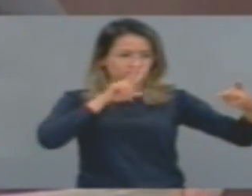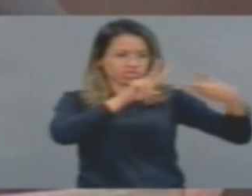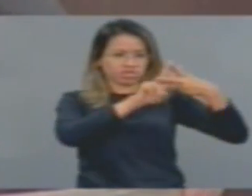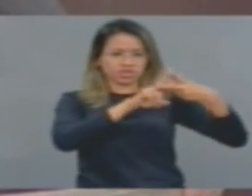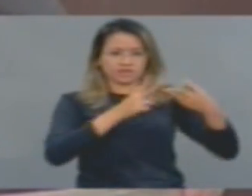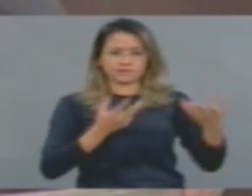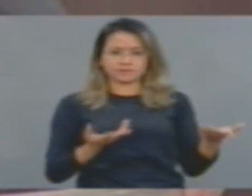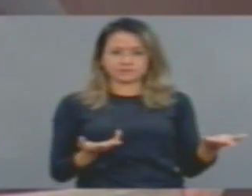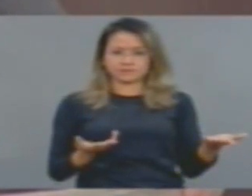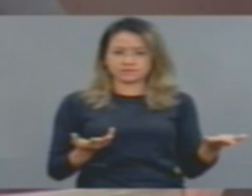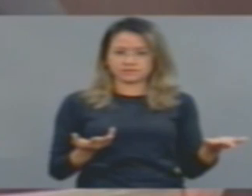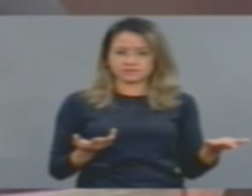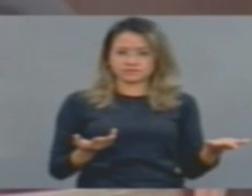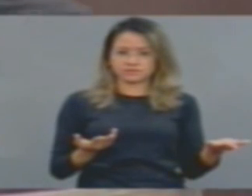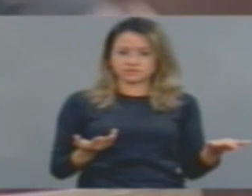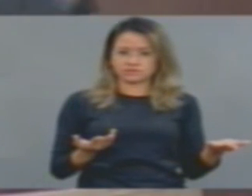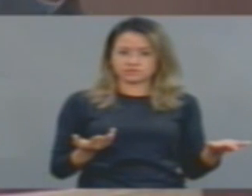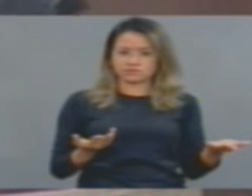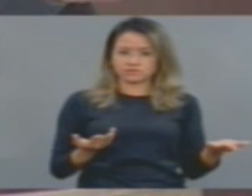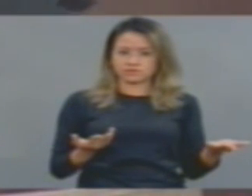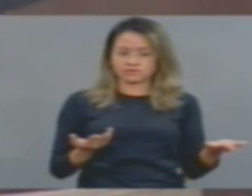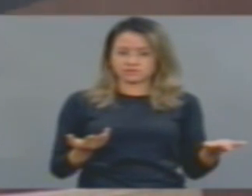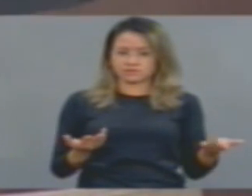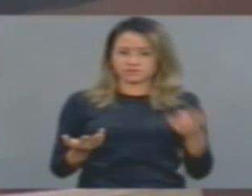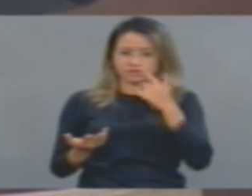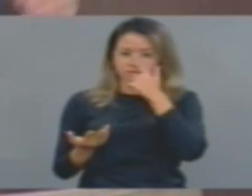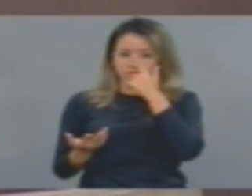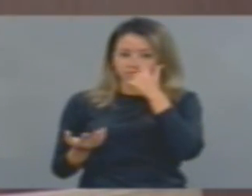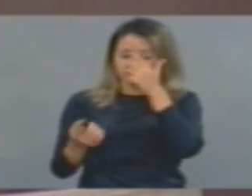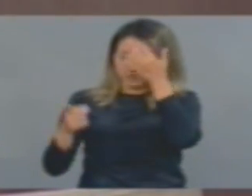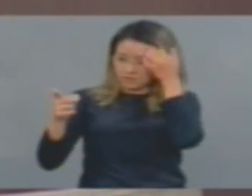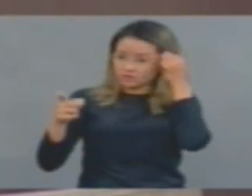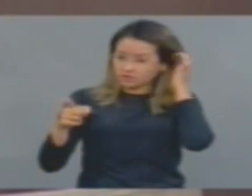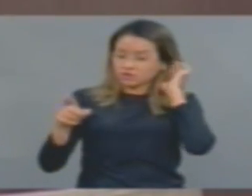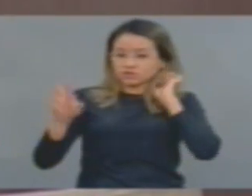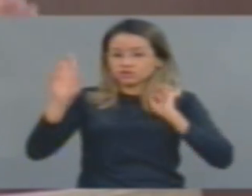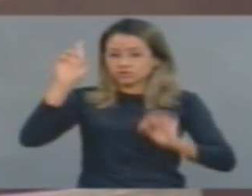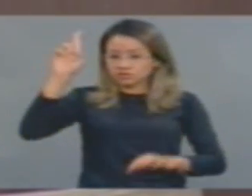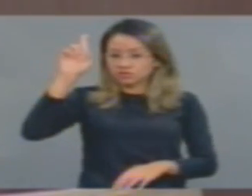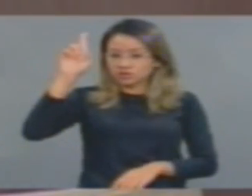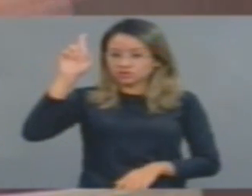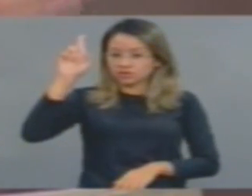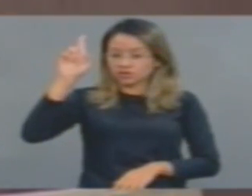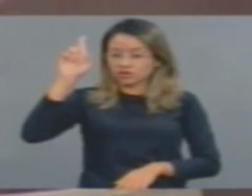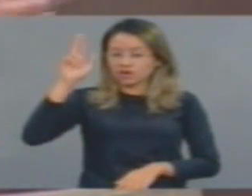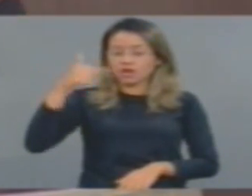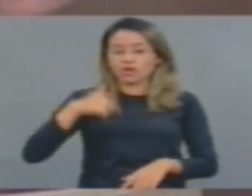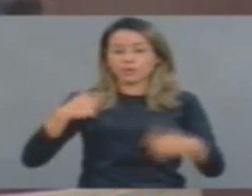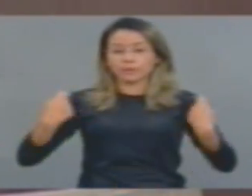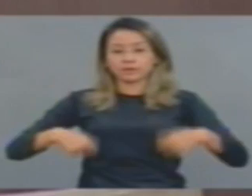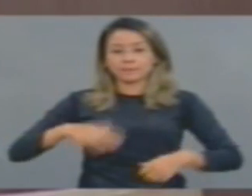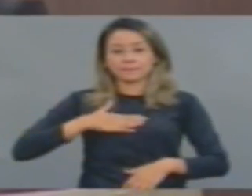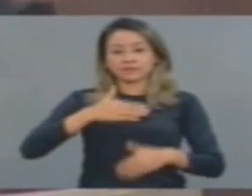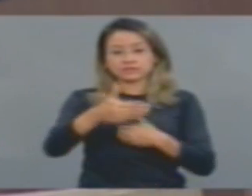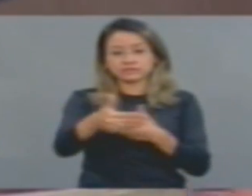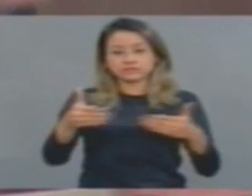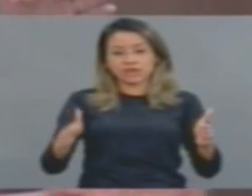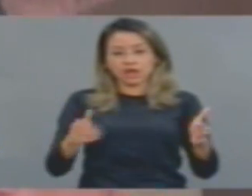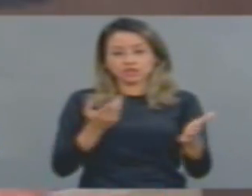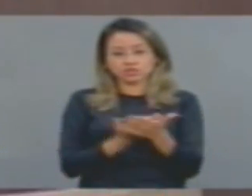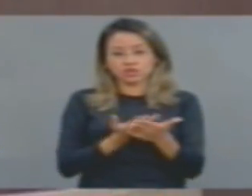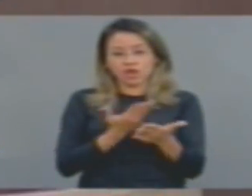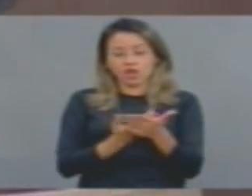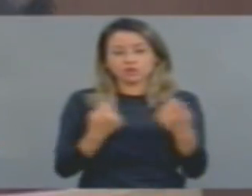de aula em cela. Eu vou repetir essa frase, eu ouvi de uma diretora de unidade. Eu tenho que transformar sala